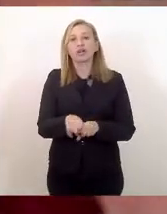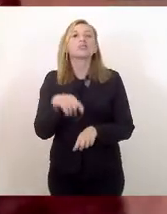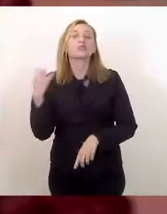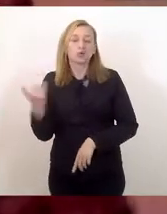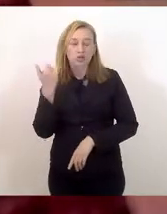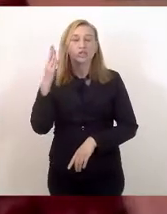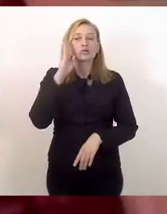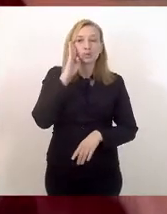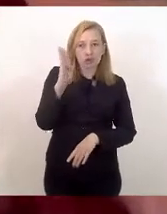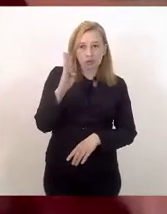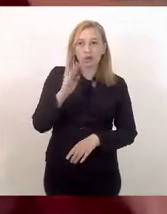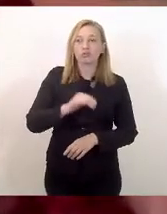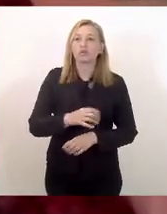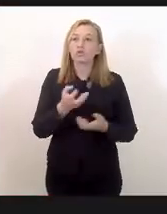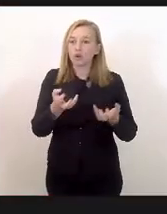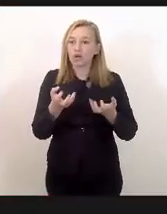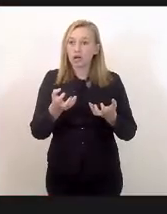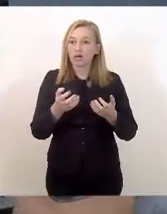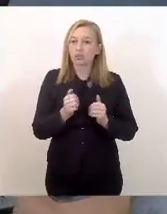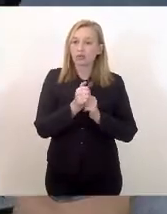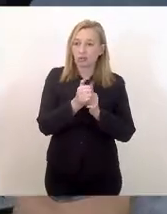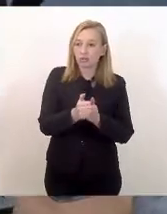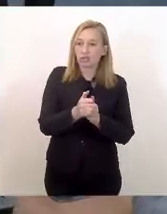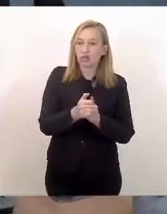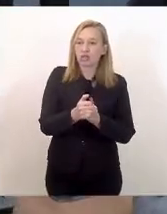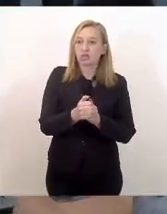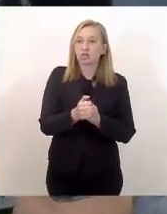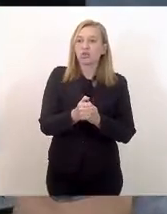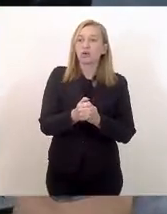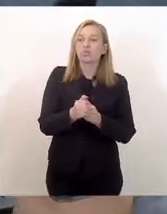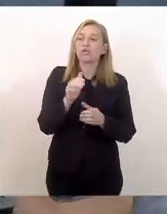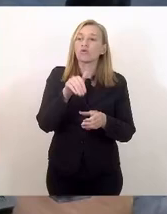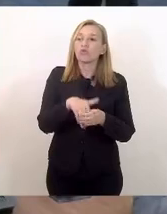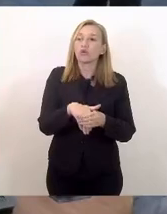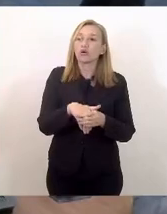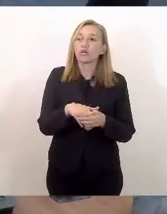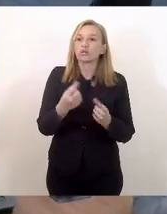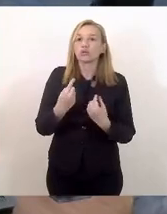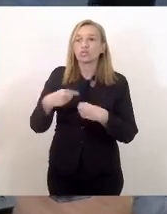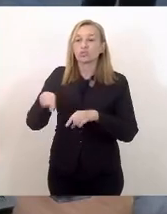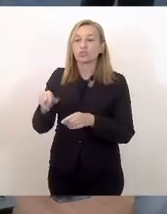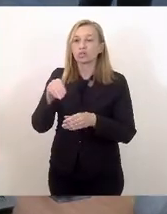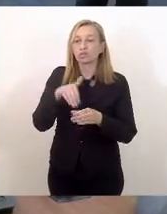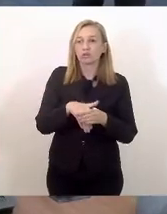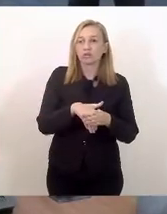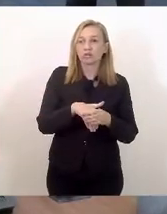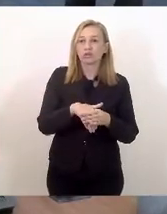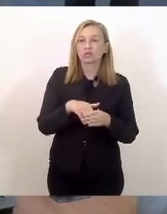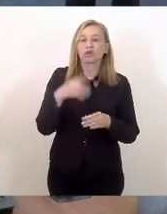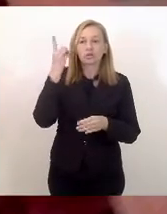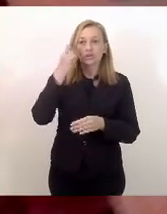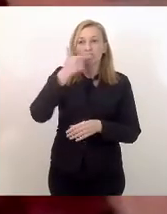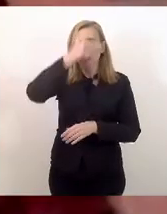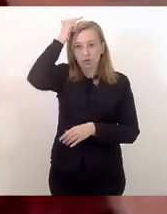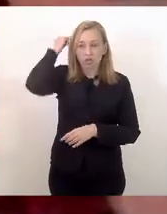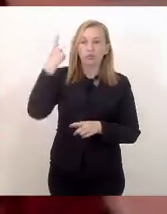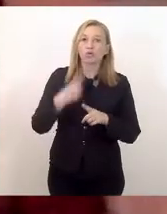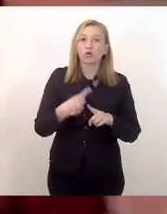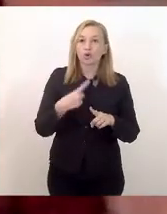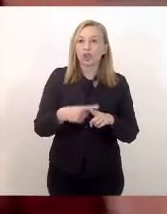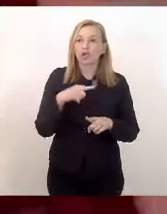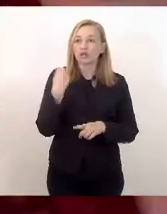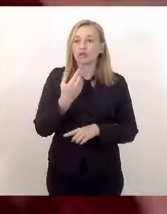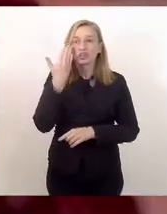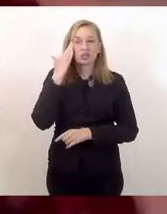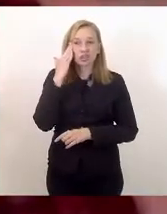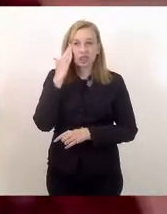que a gente discuta. Eu acompanho o voto divergente do deputado Luiz Paulo, porque nós